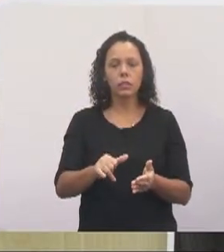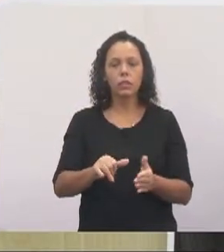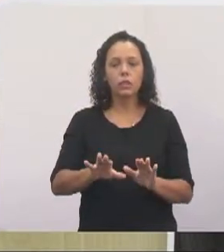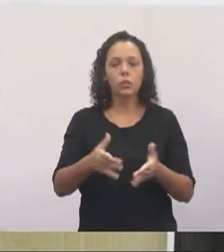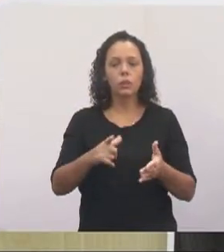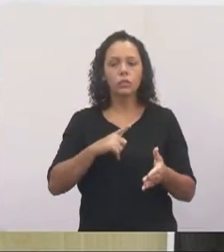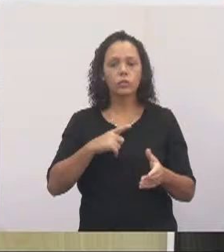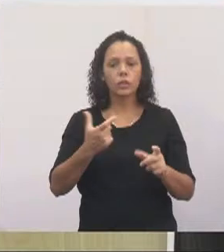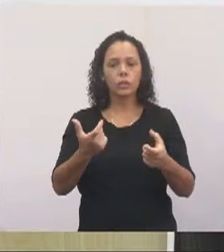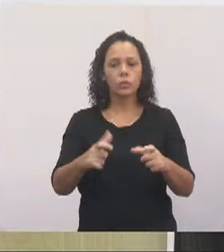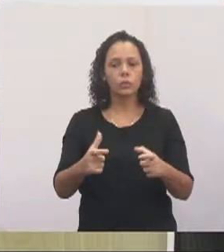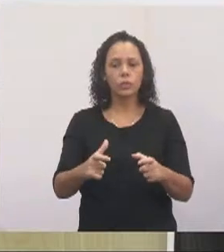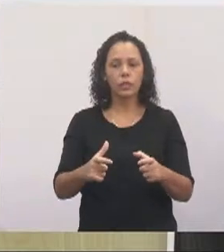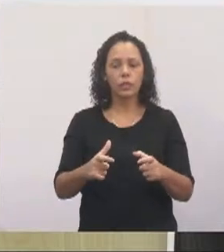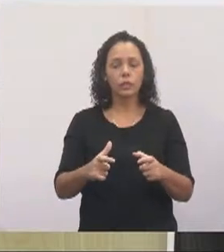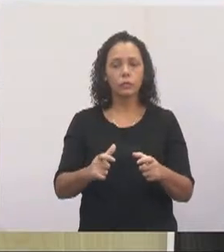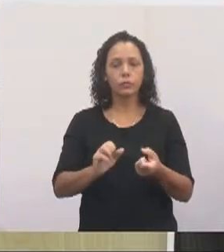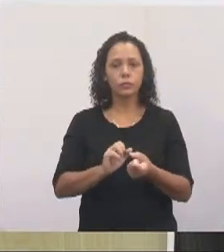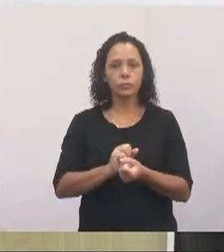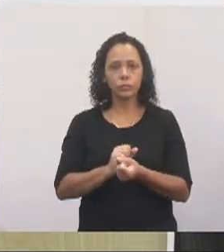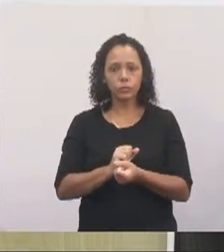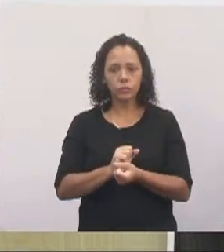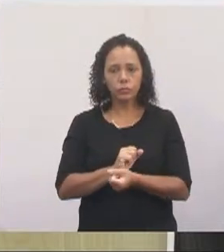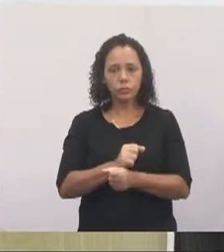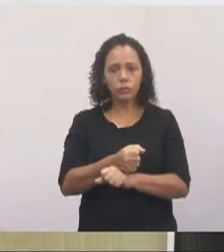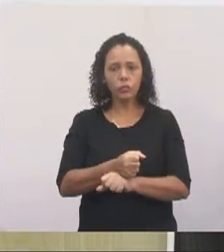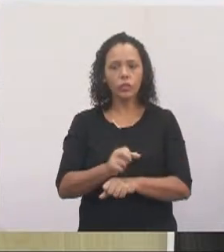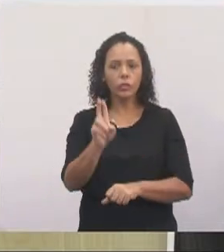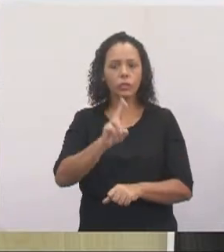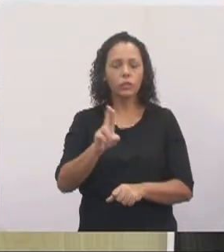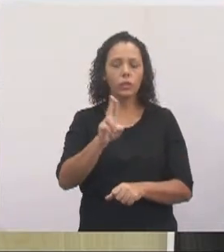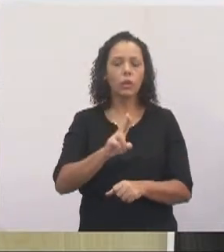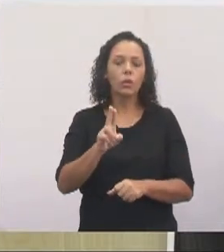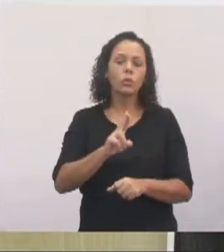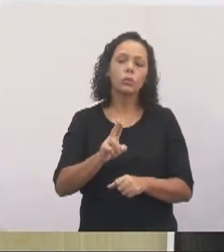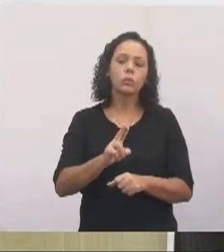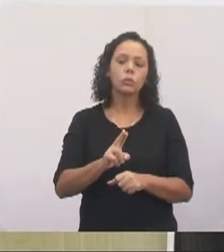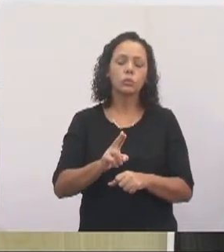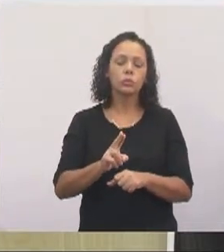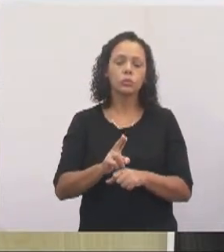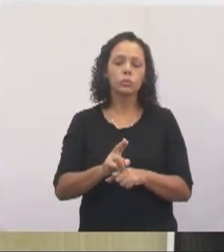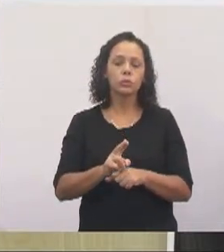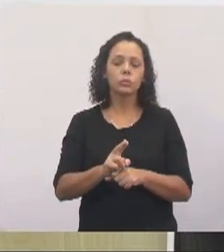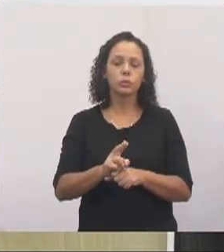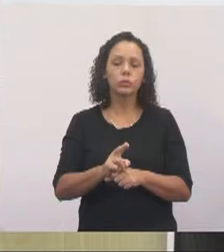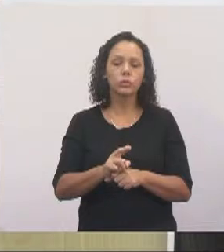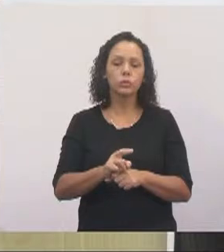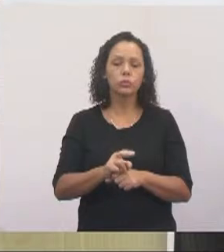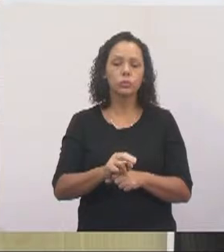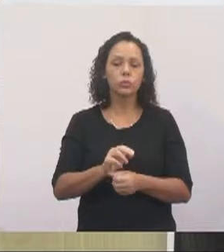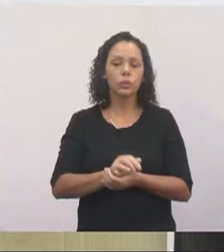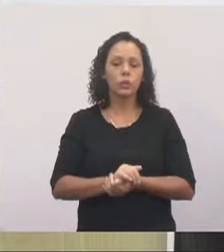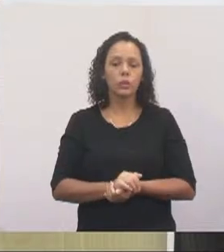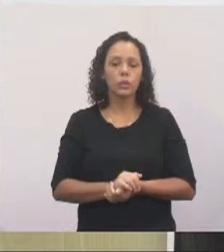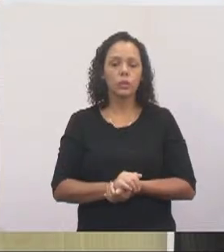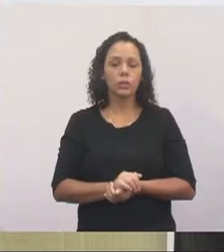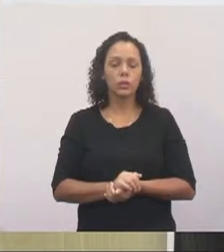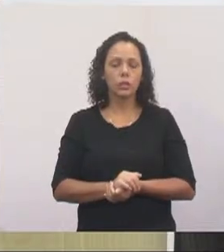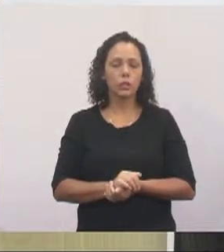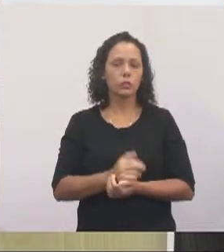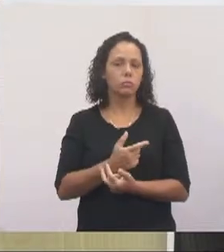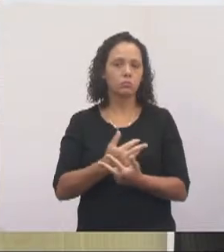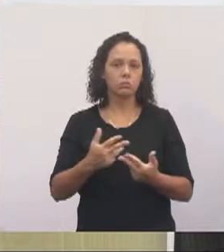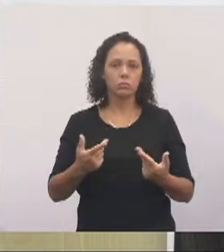e obrigatoriedade de prévia vermifugação, imunização e castração dos animais a serem disponibilizados nesses eventos. Autoria,